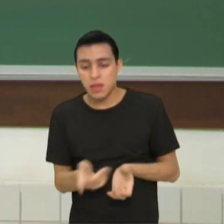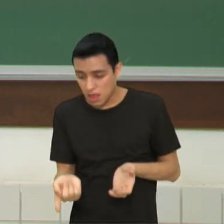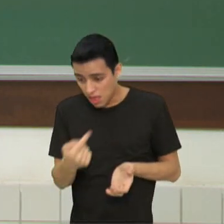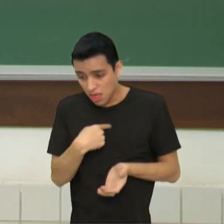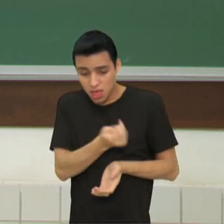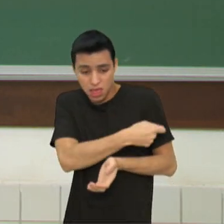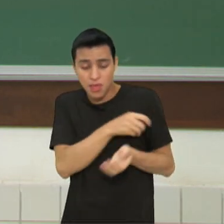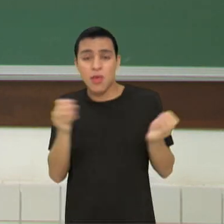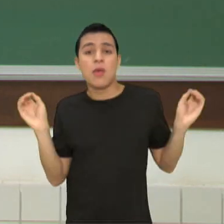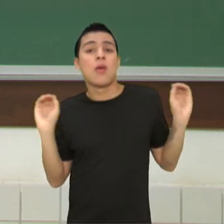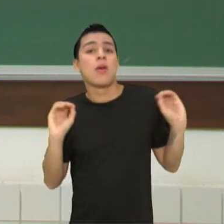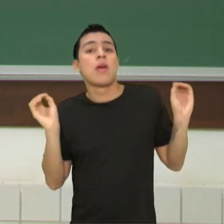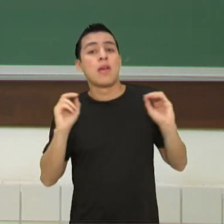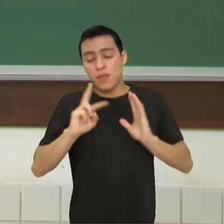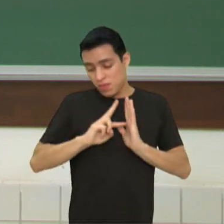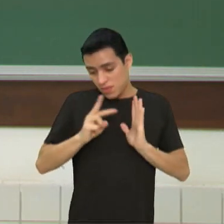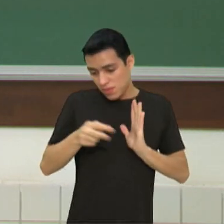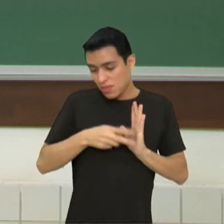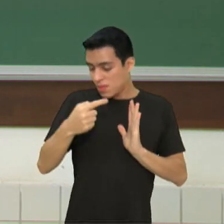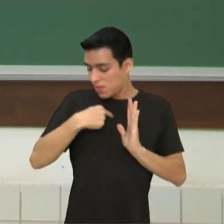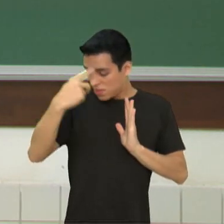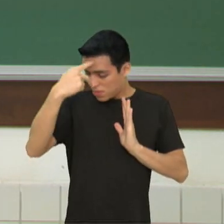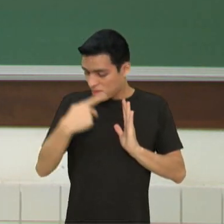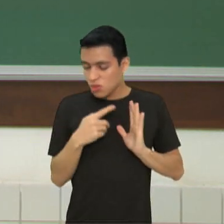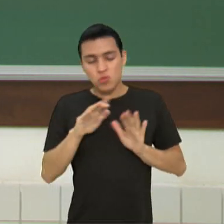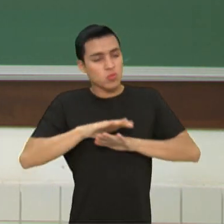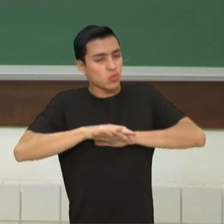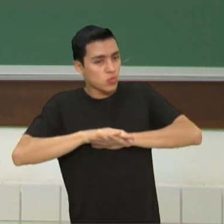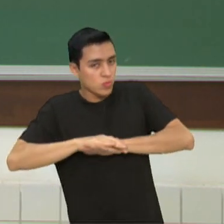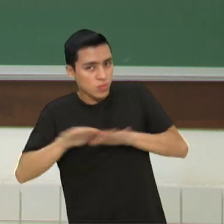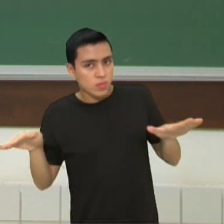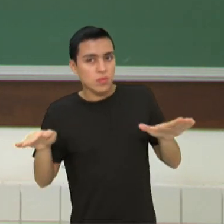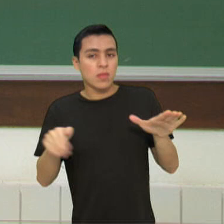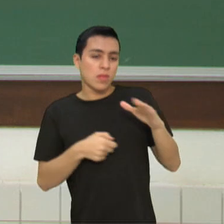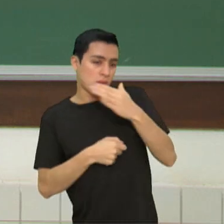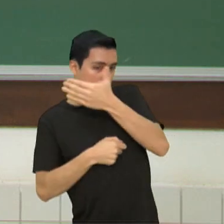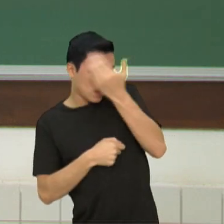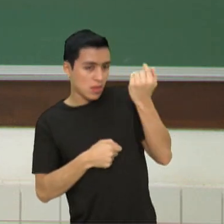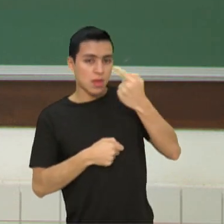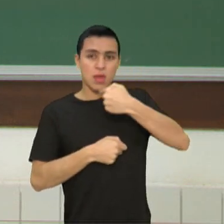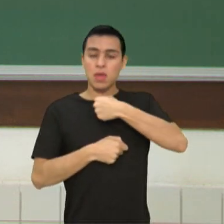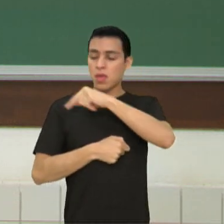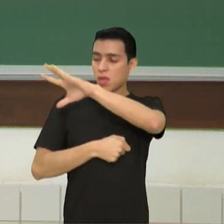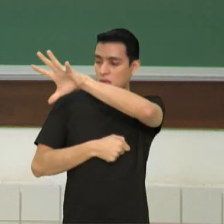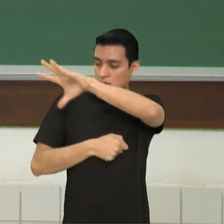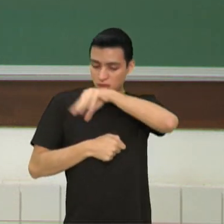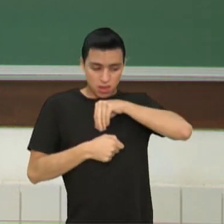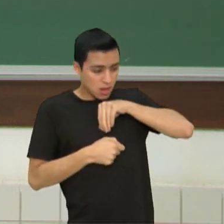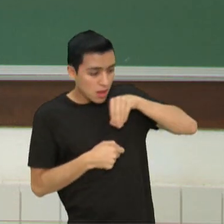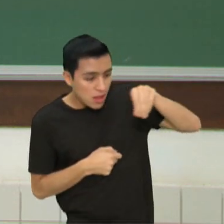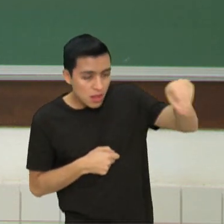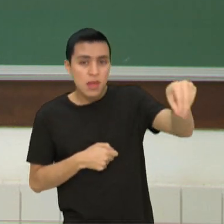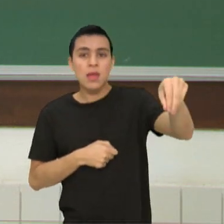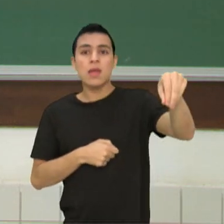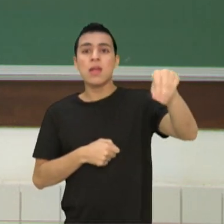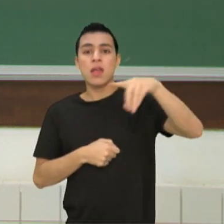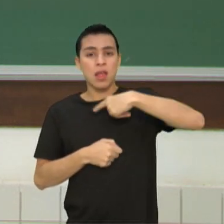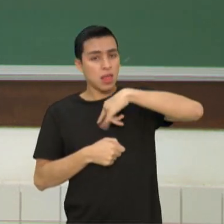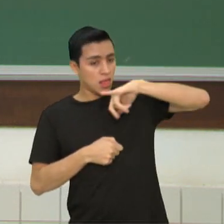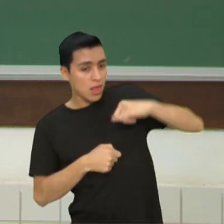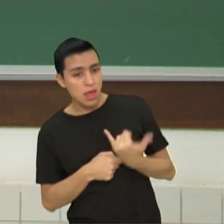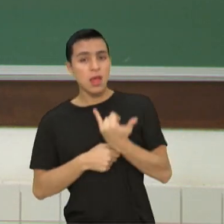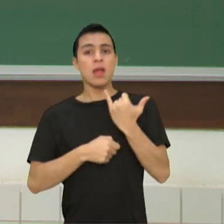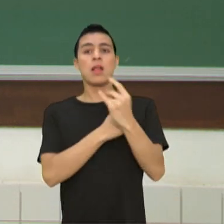não me vacinar é eu pensar somente em mim, esquecer que eu posso carregar, transmitir e que eu vou estar me aproveitando